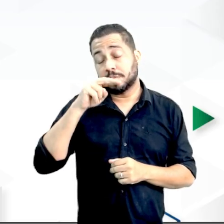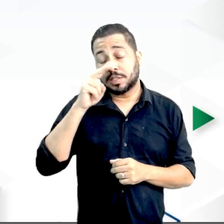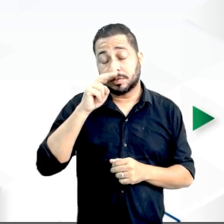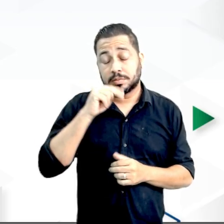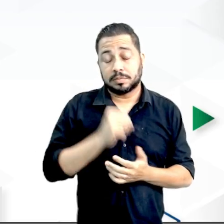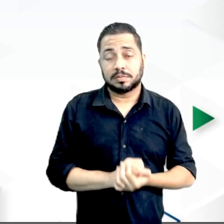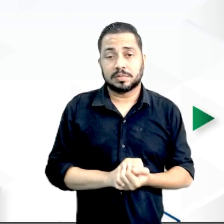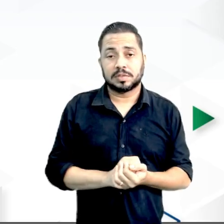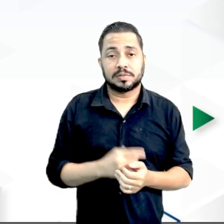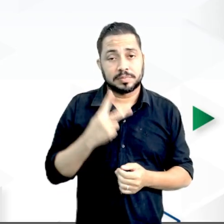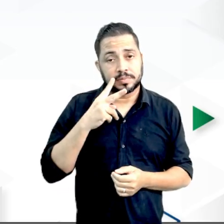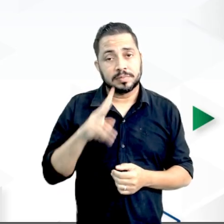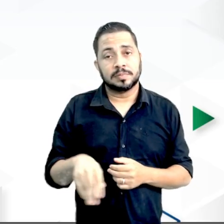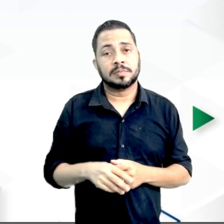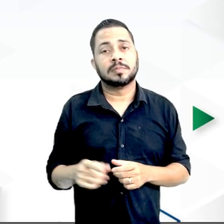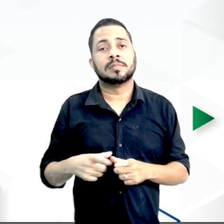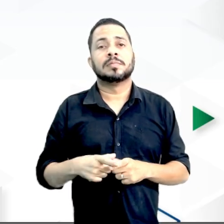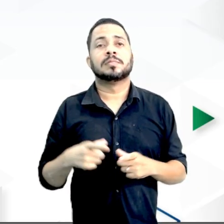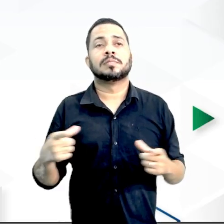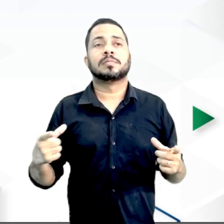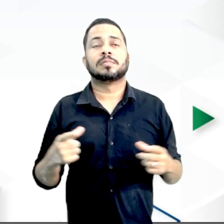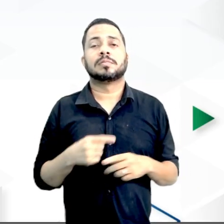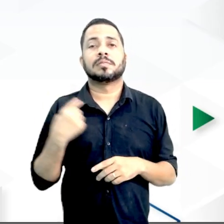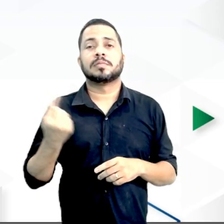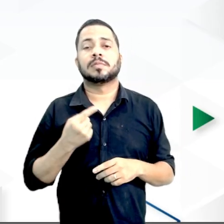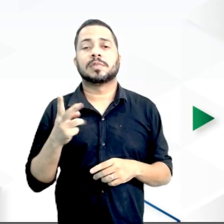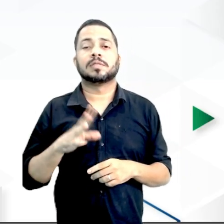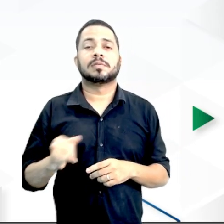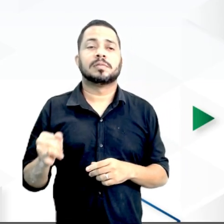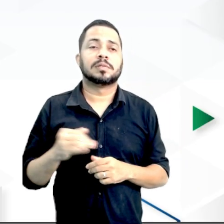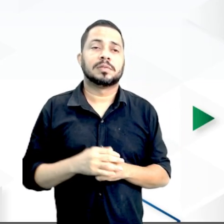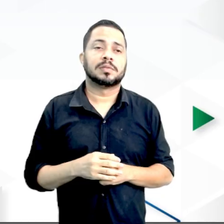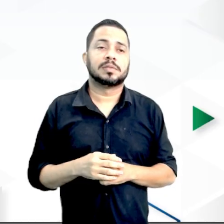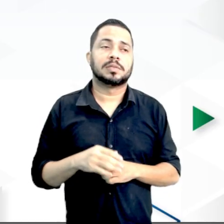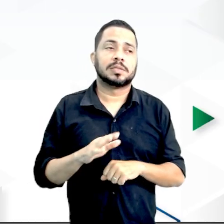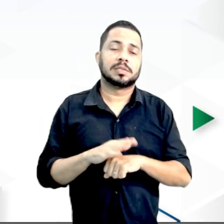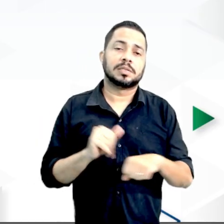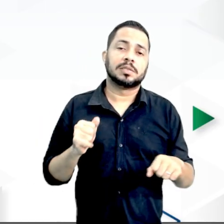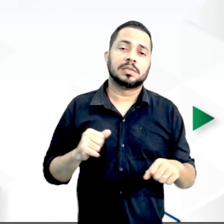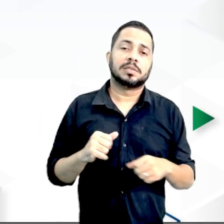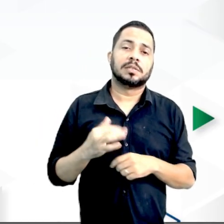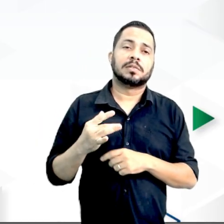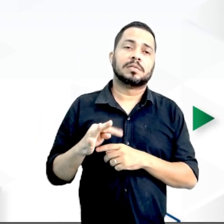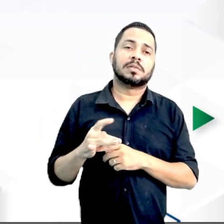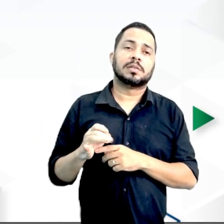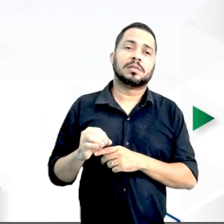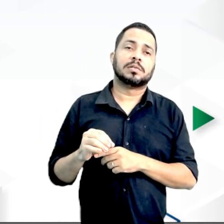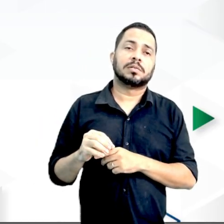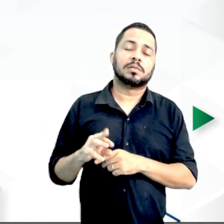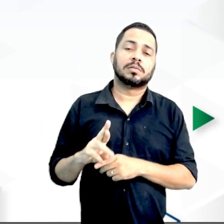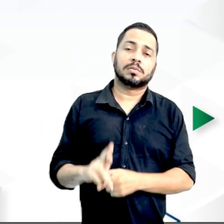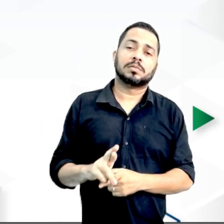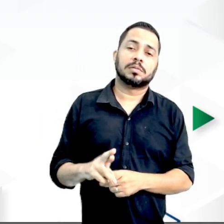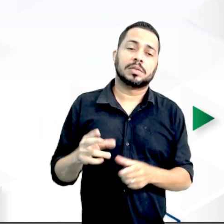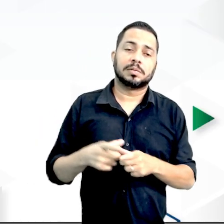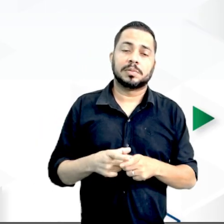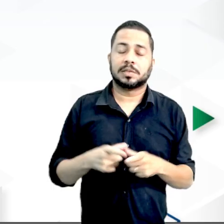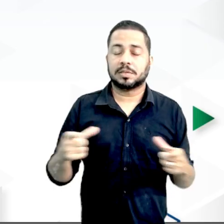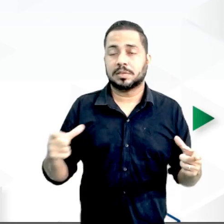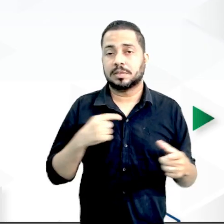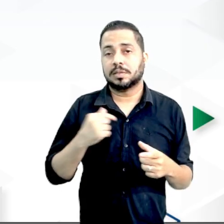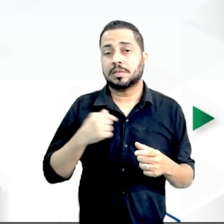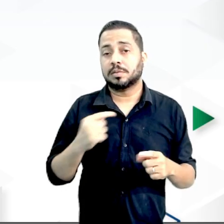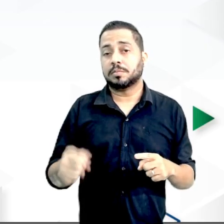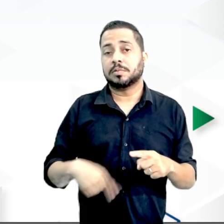tá? Se liga aí, na ampliação, nós vamos chamar isso de fator de ampliação, tá? Eu vou